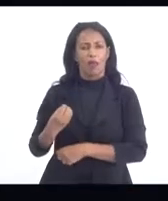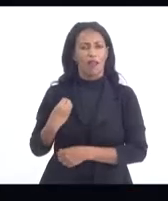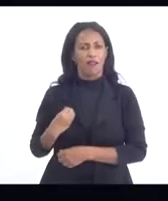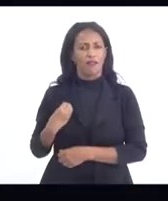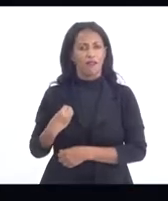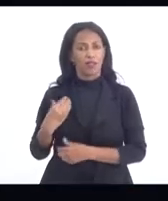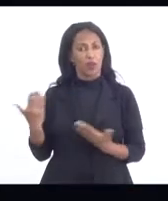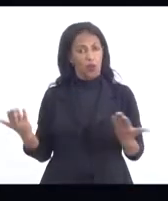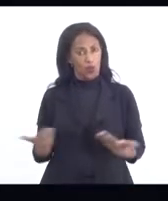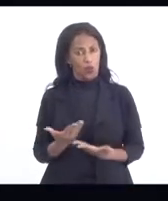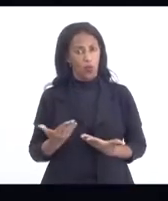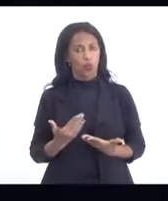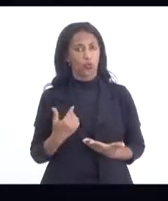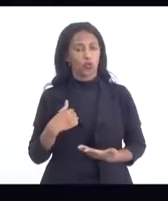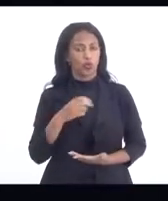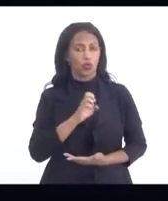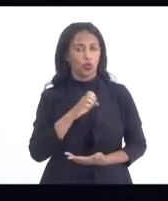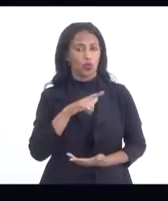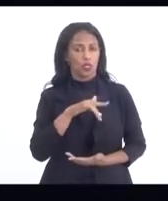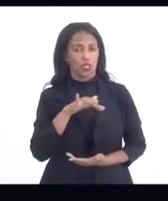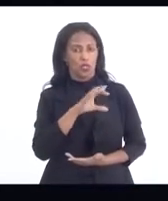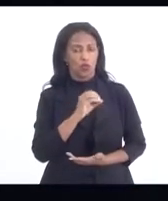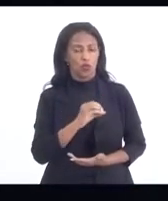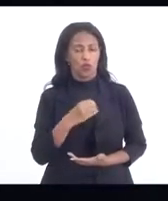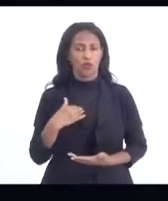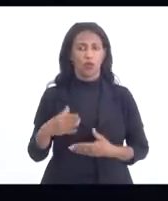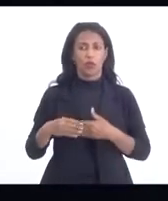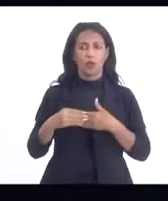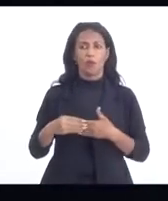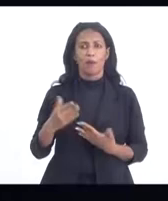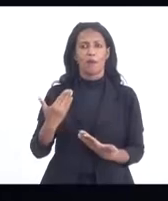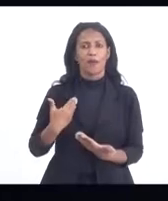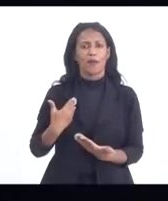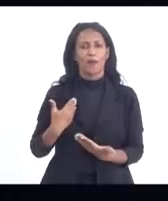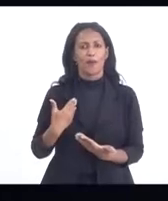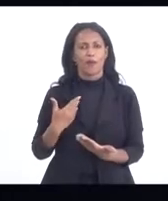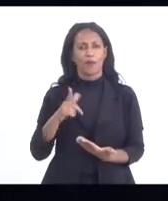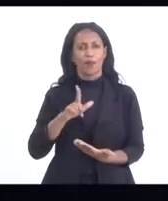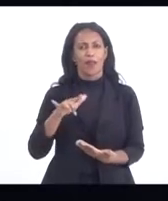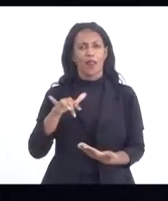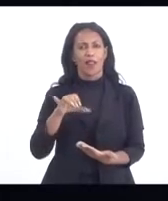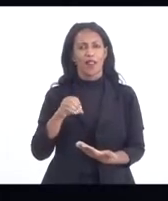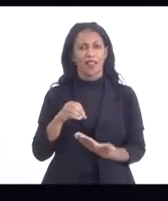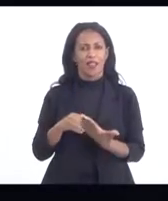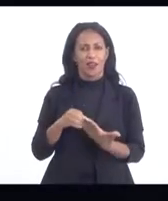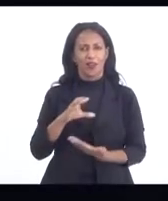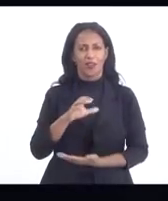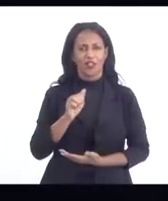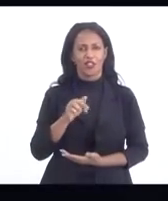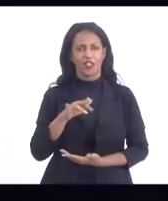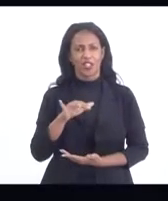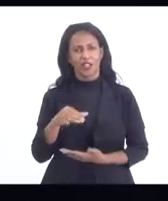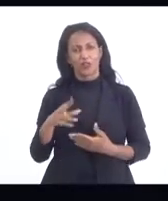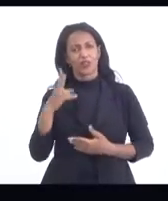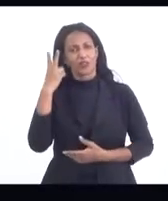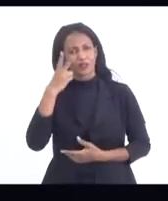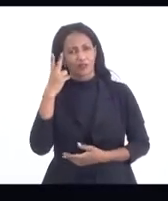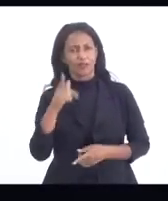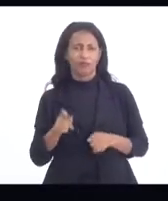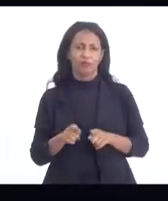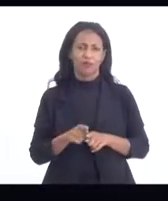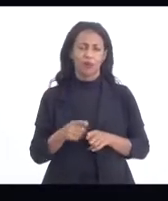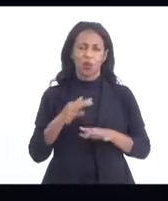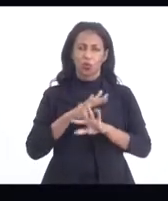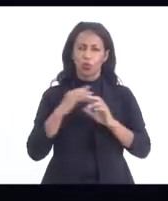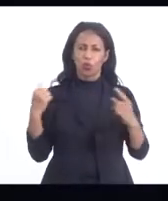estou executivo. Quero cumprimentar o meu amigo Leno Moraes, vereador de Cardoso Moreira. Cumprimentando o vereador Leno Moraes, eu